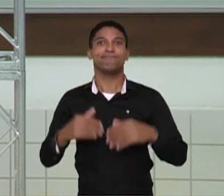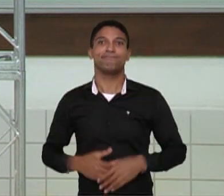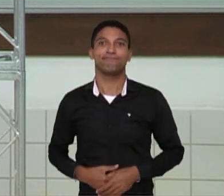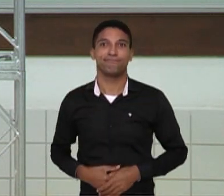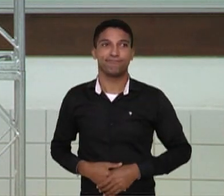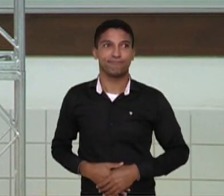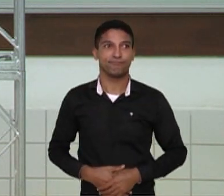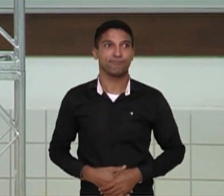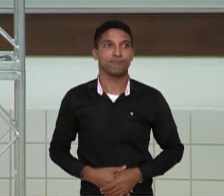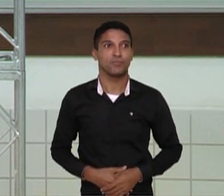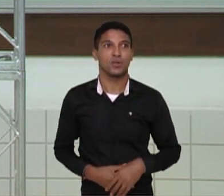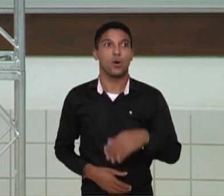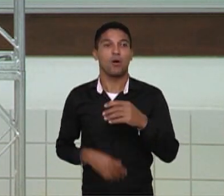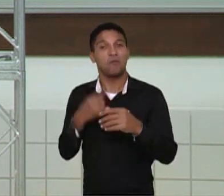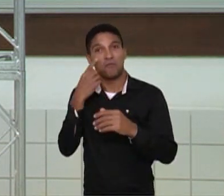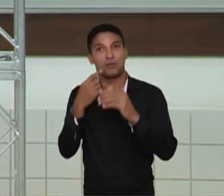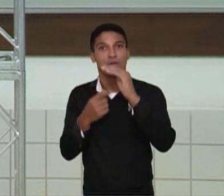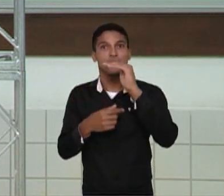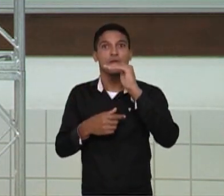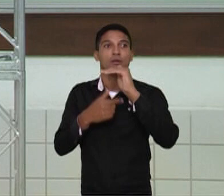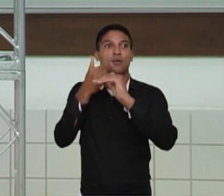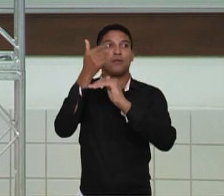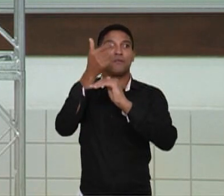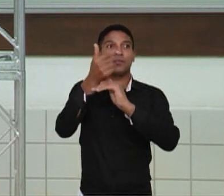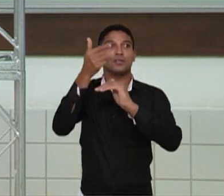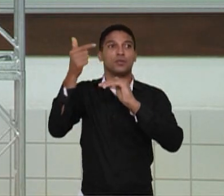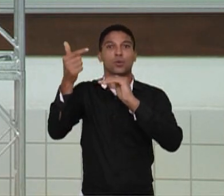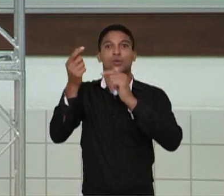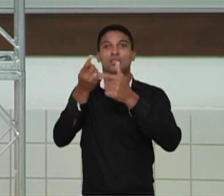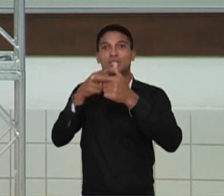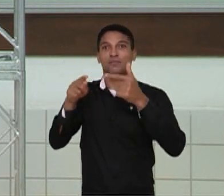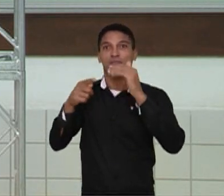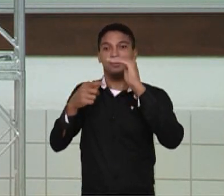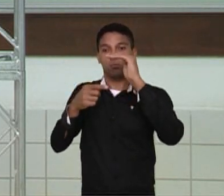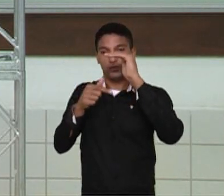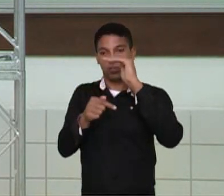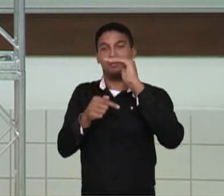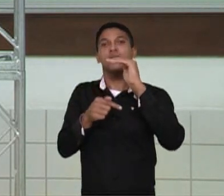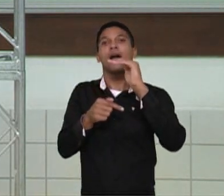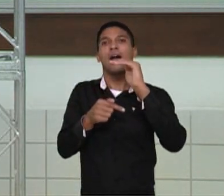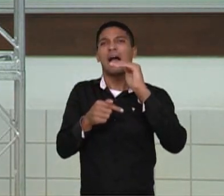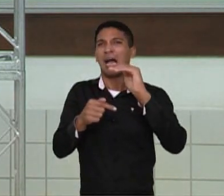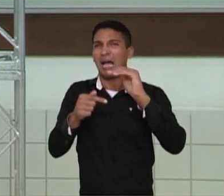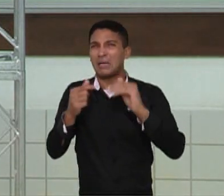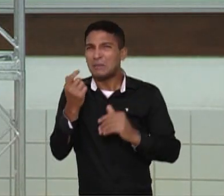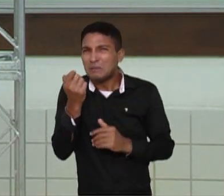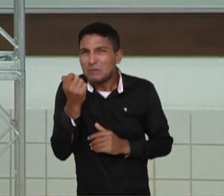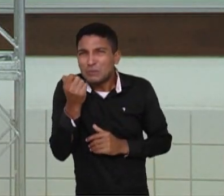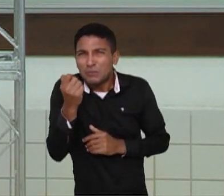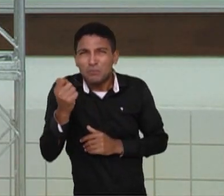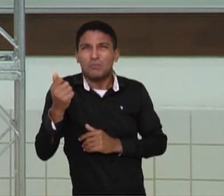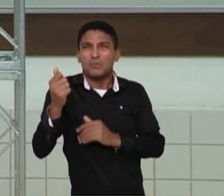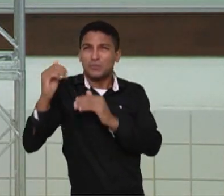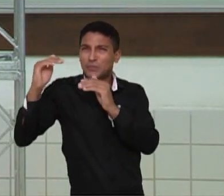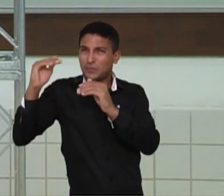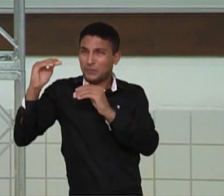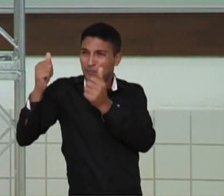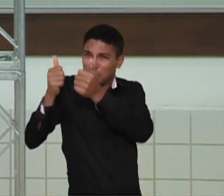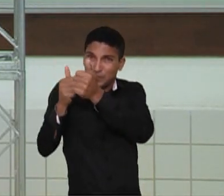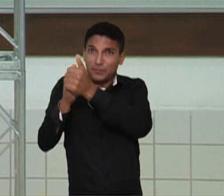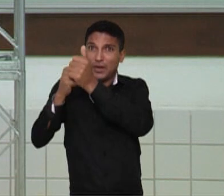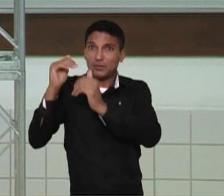22 sobre 7, ok? Então esse número chega bem próximo do 3,14, ok,